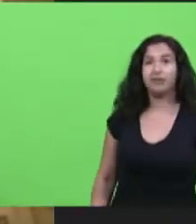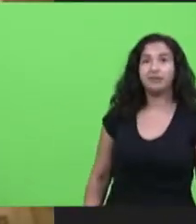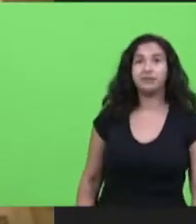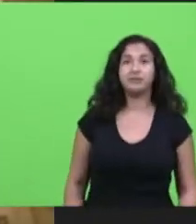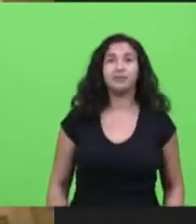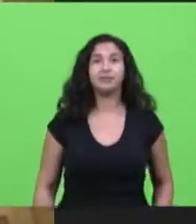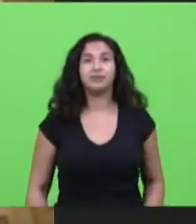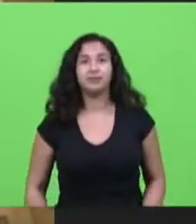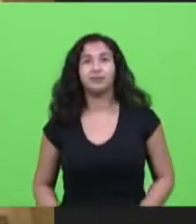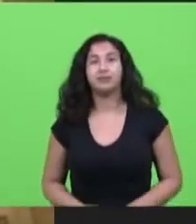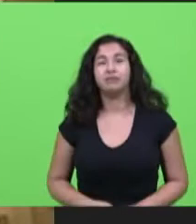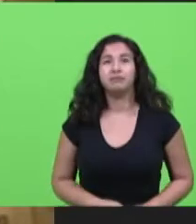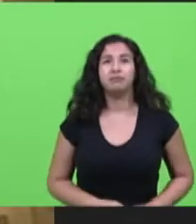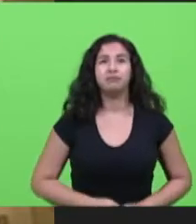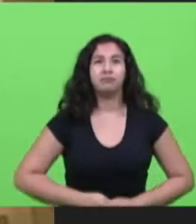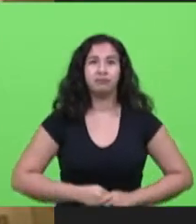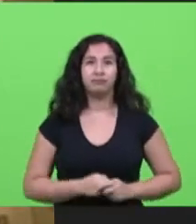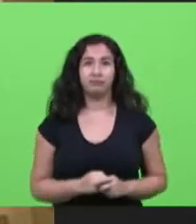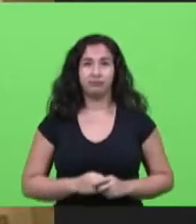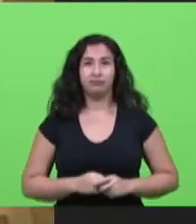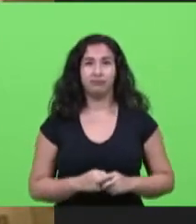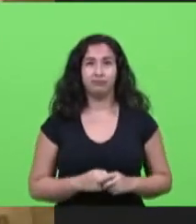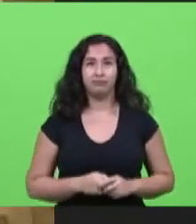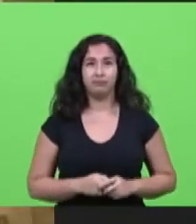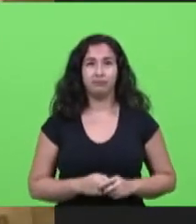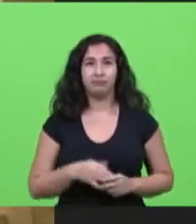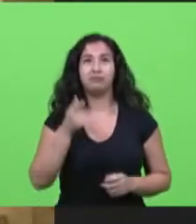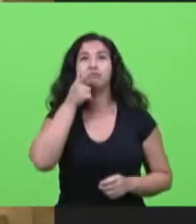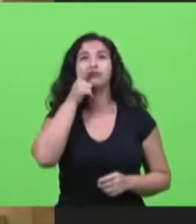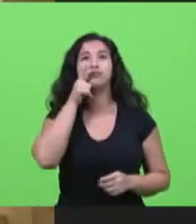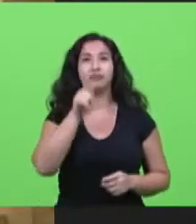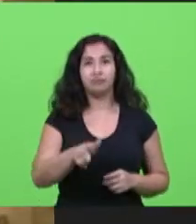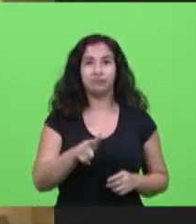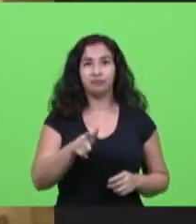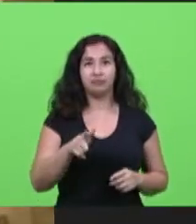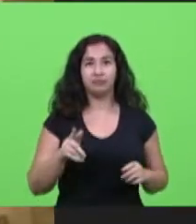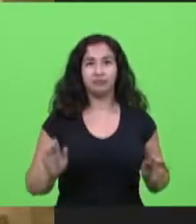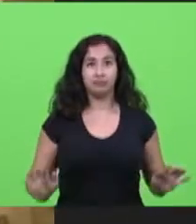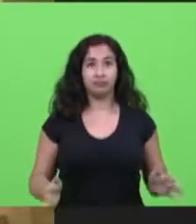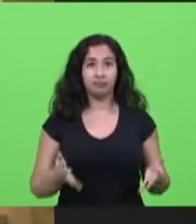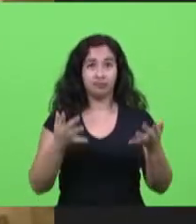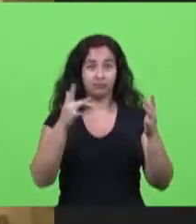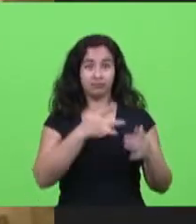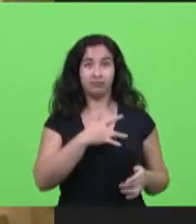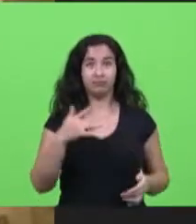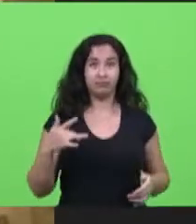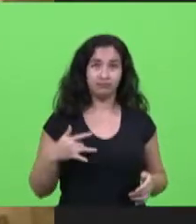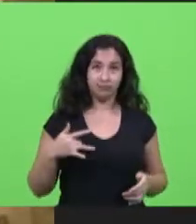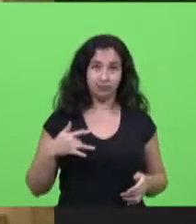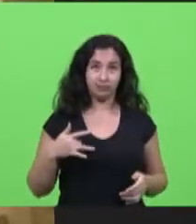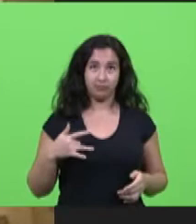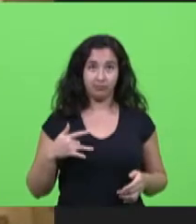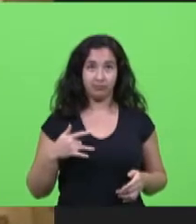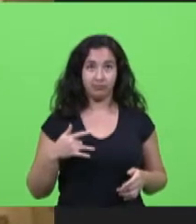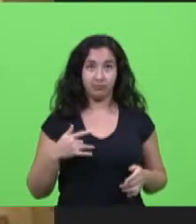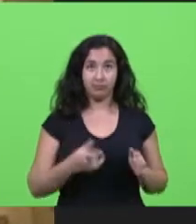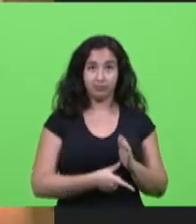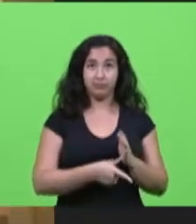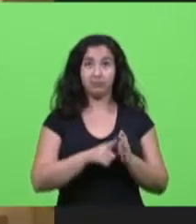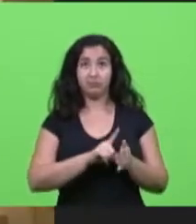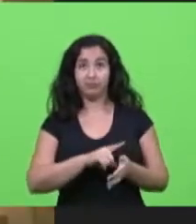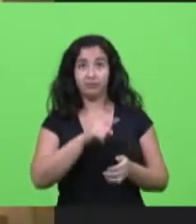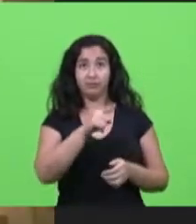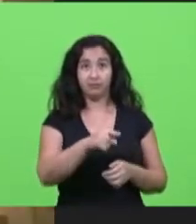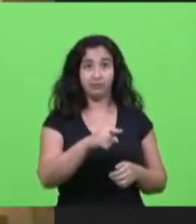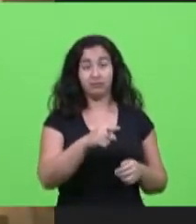com um fundamento, com a iniciativa de conseguir fazer a promoção em saúde e a prevenção em saúde através do